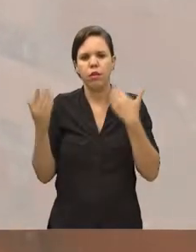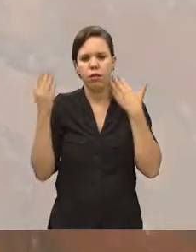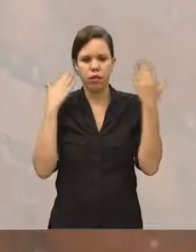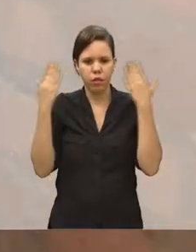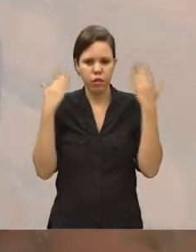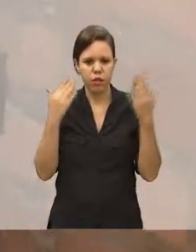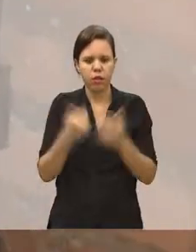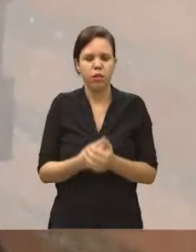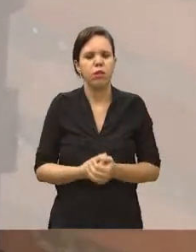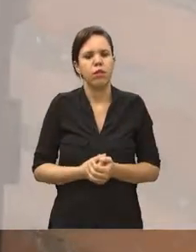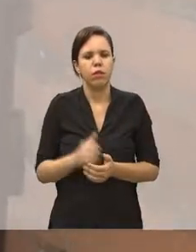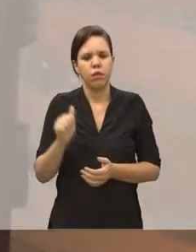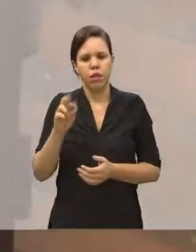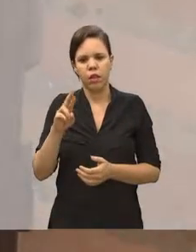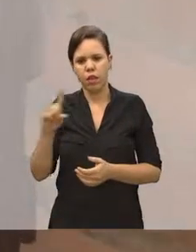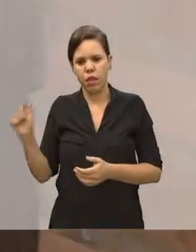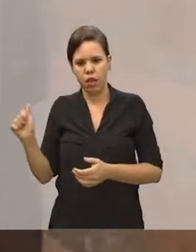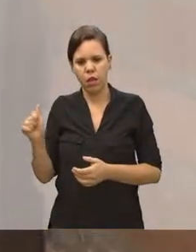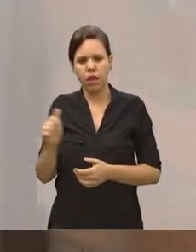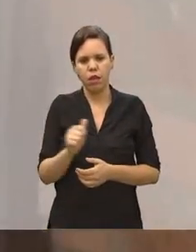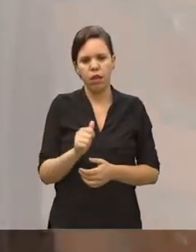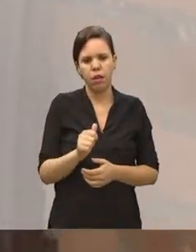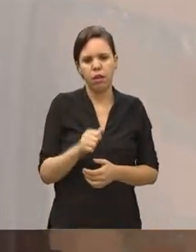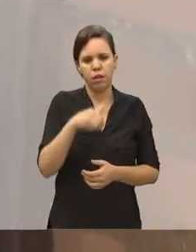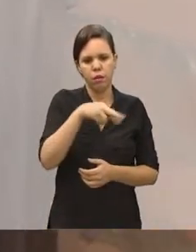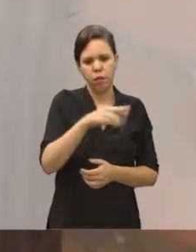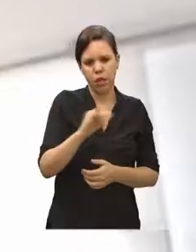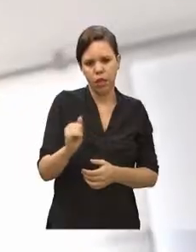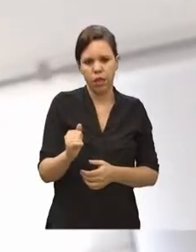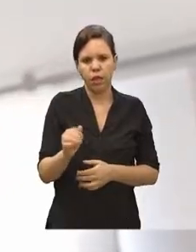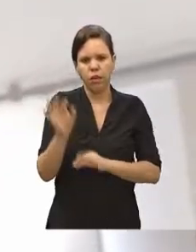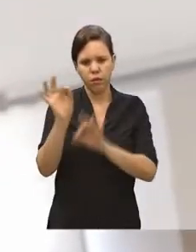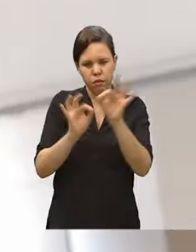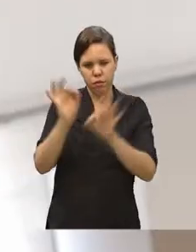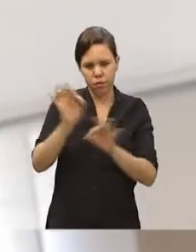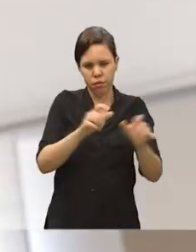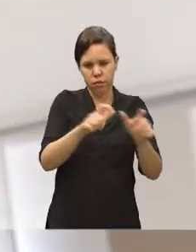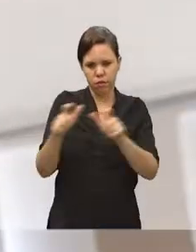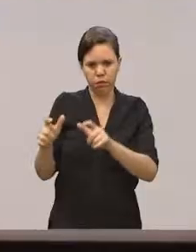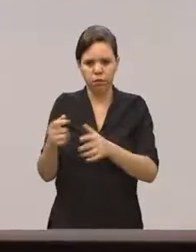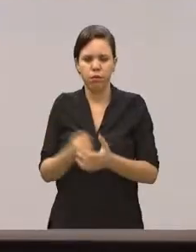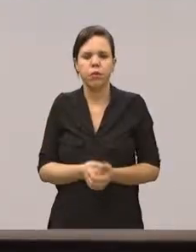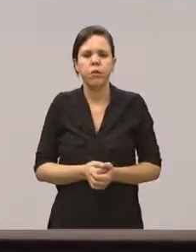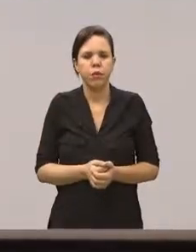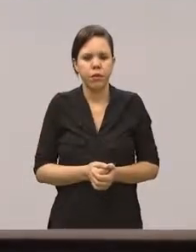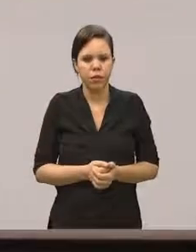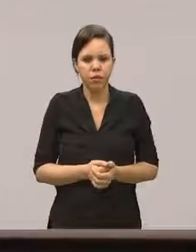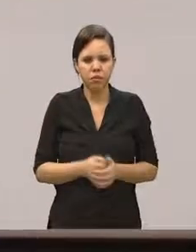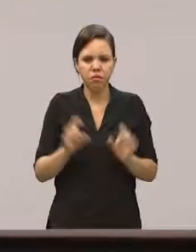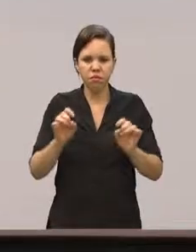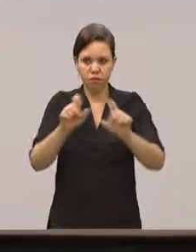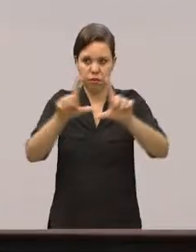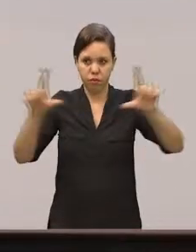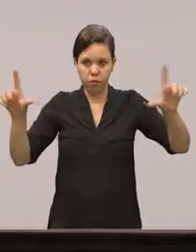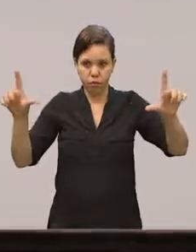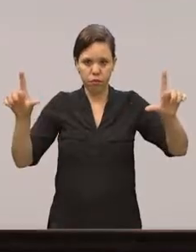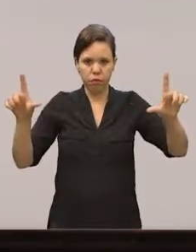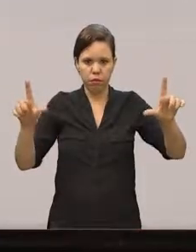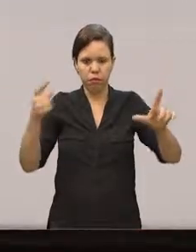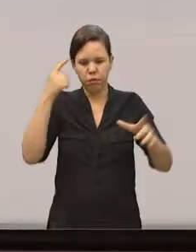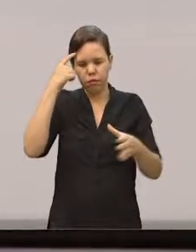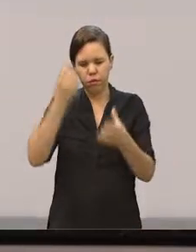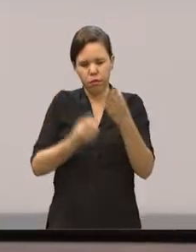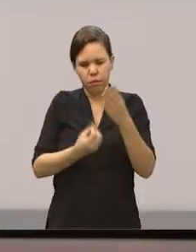Adriana Barros e a Maria Cristina Martins repaginaram todo o espaço. Um grande mural em que a